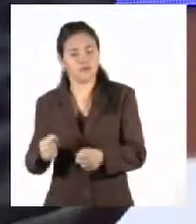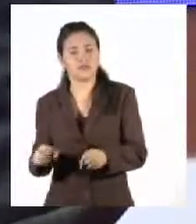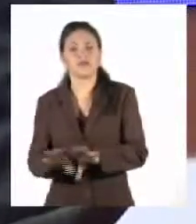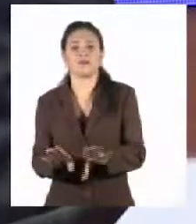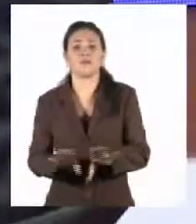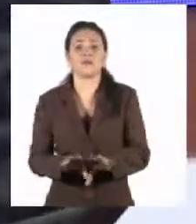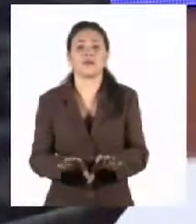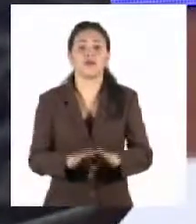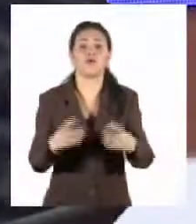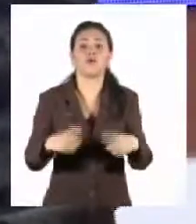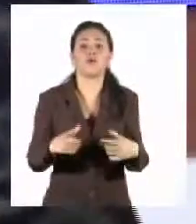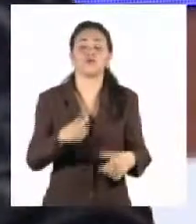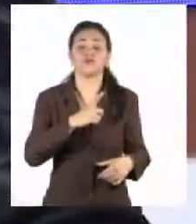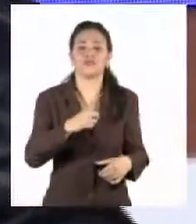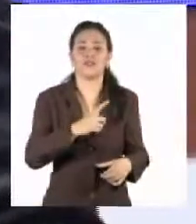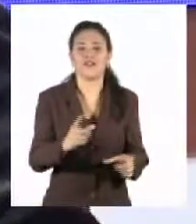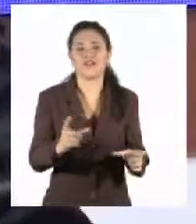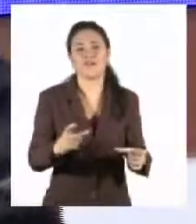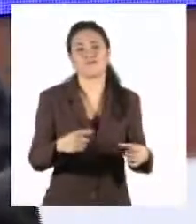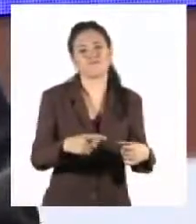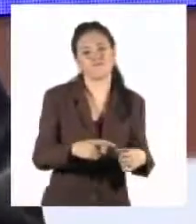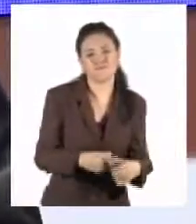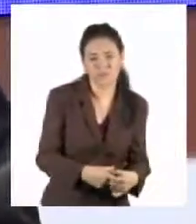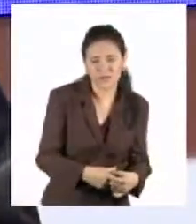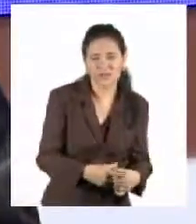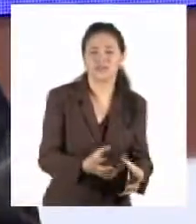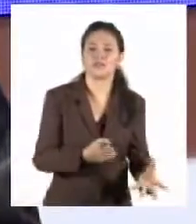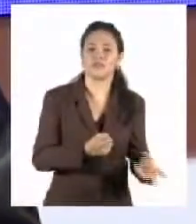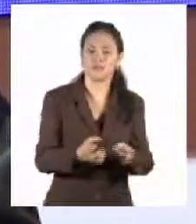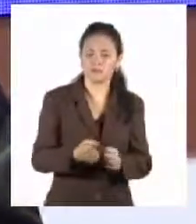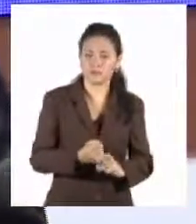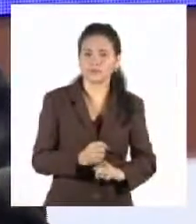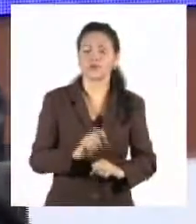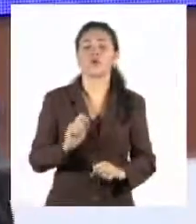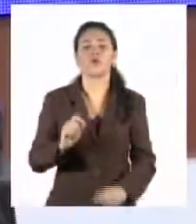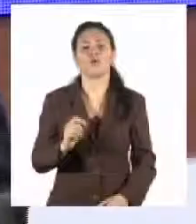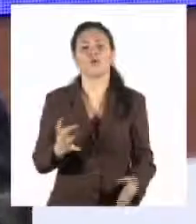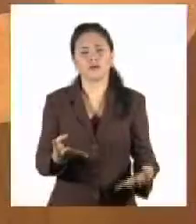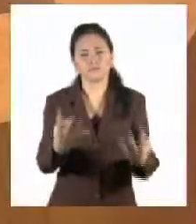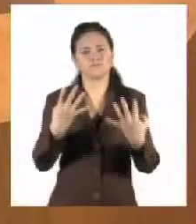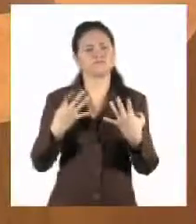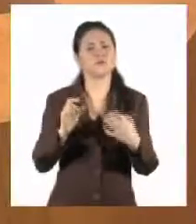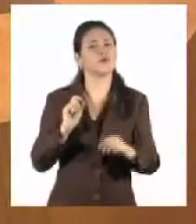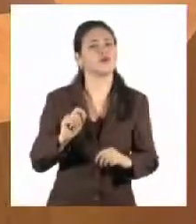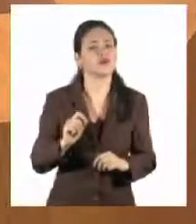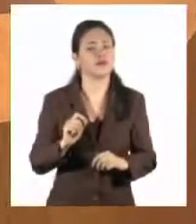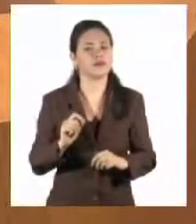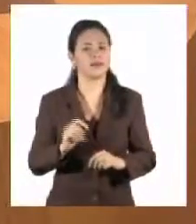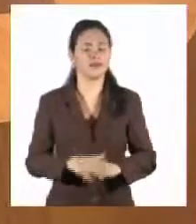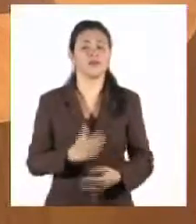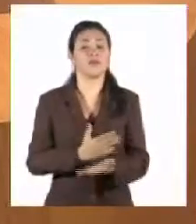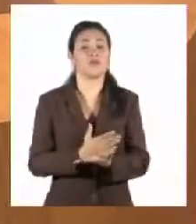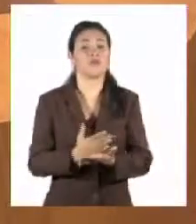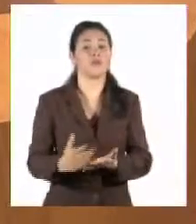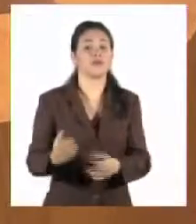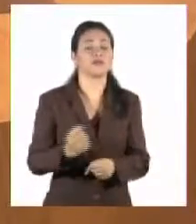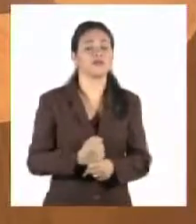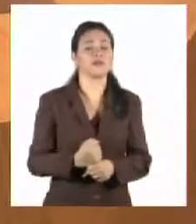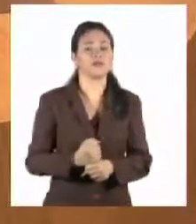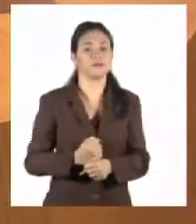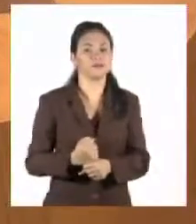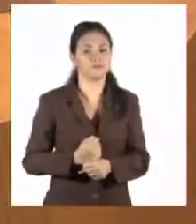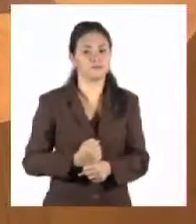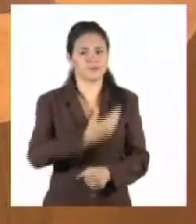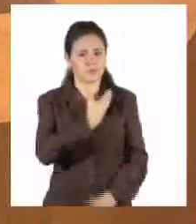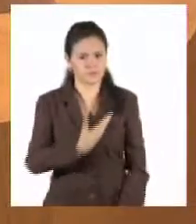E o fato que nos chamou a atenção foi, no início do ano, o governo do Estado deu incentivo